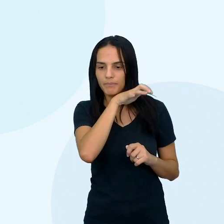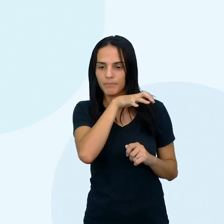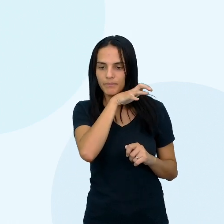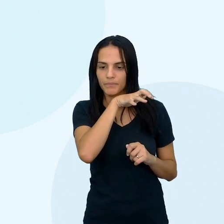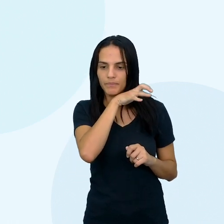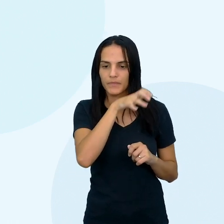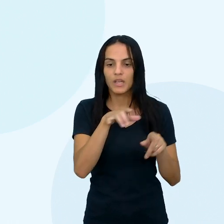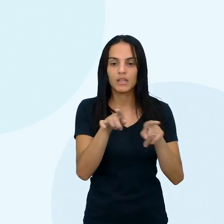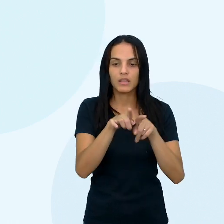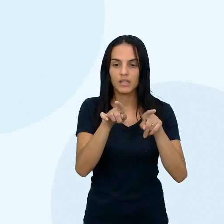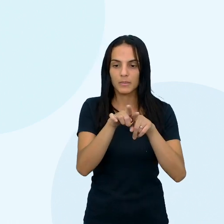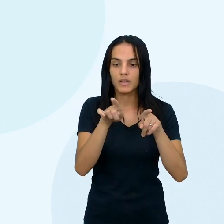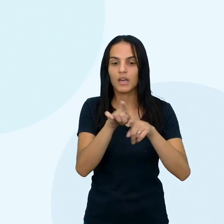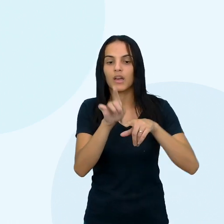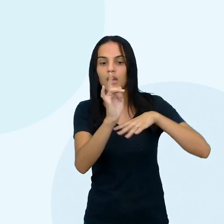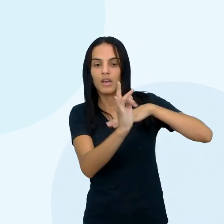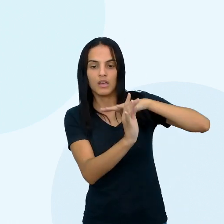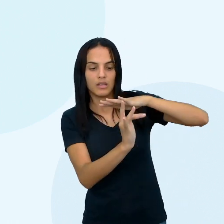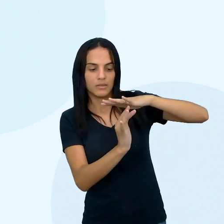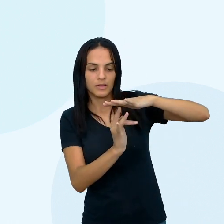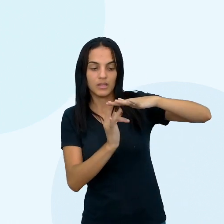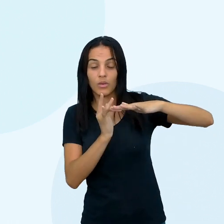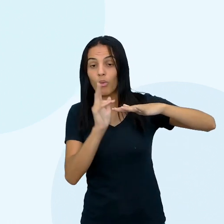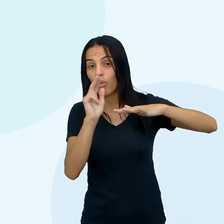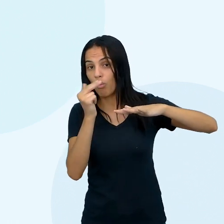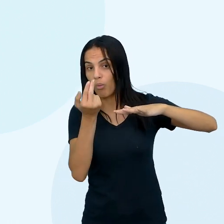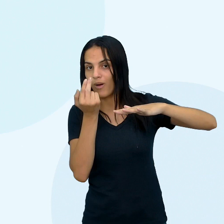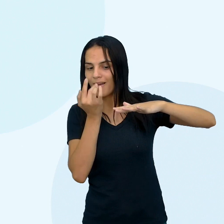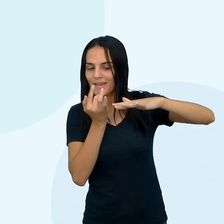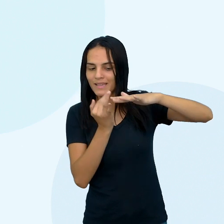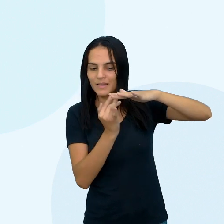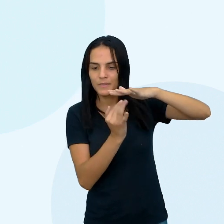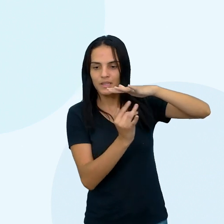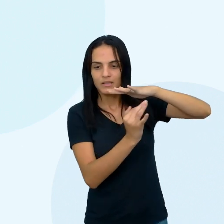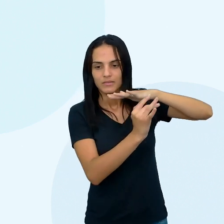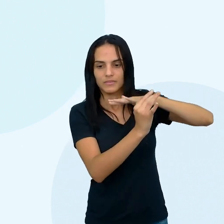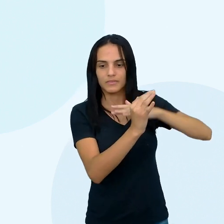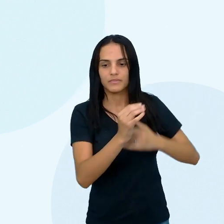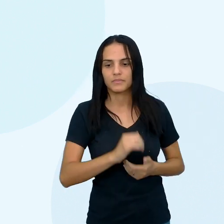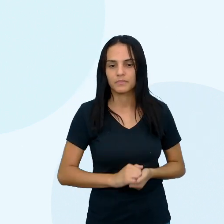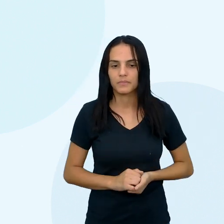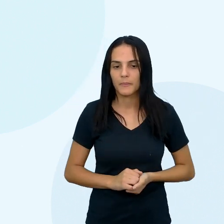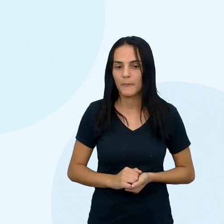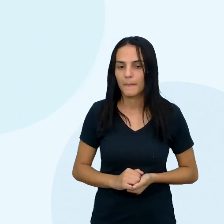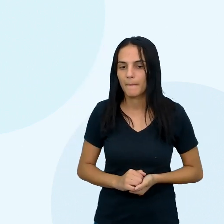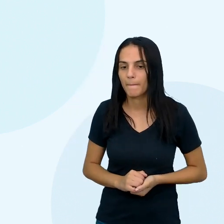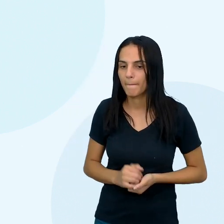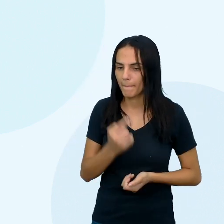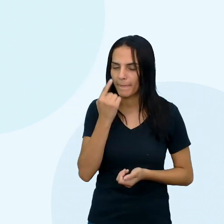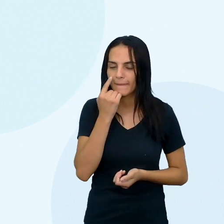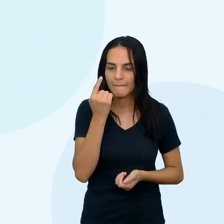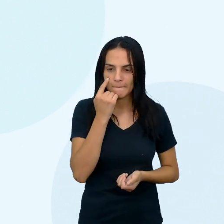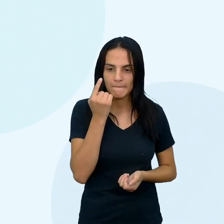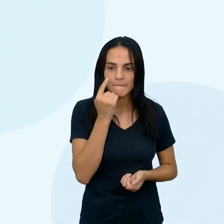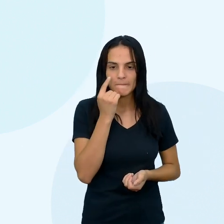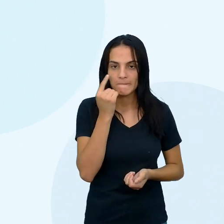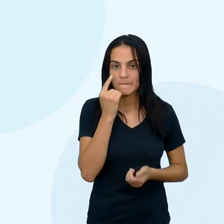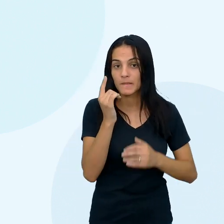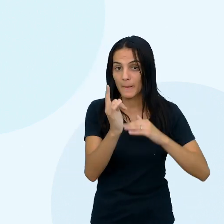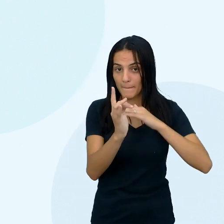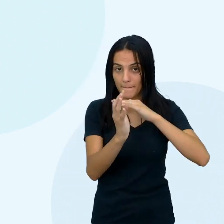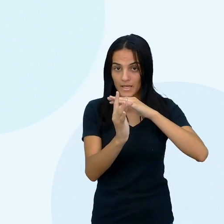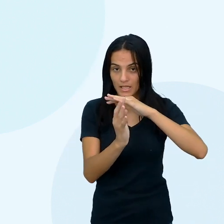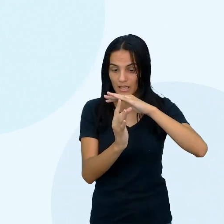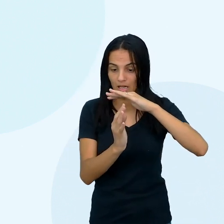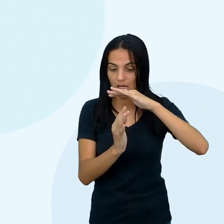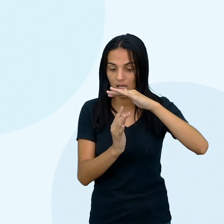tanto a emigração quanto a imigração. Então, pessoal, olha só, realmente migrante,